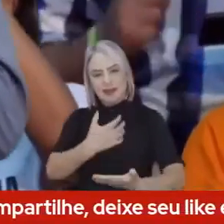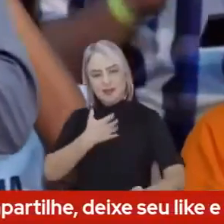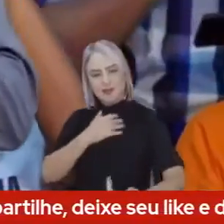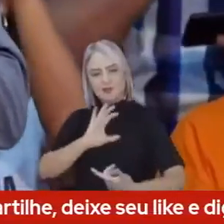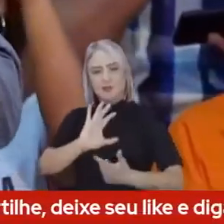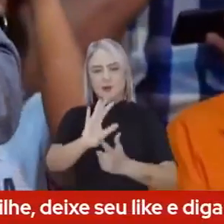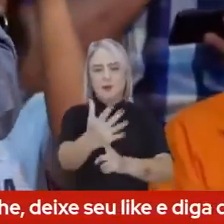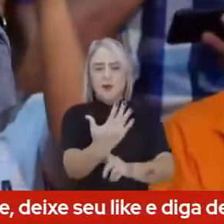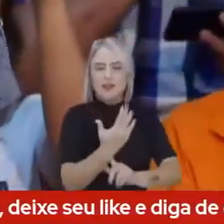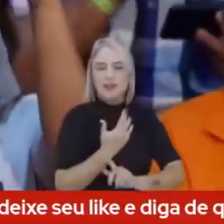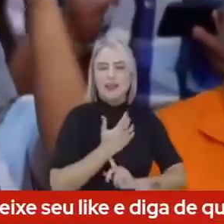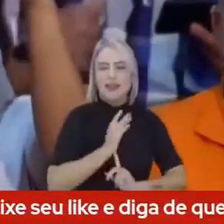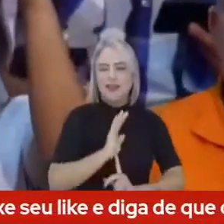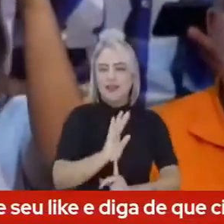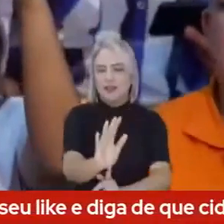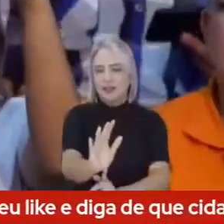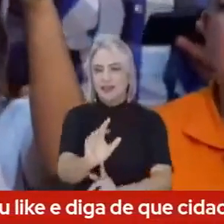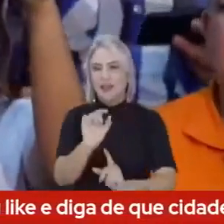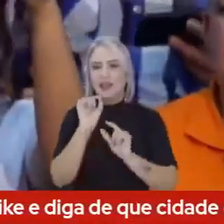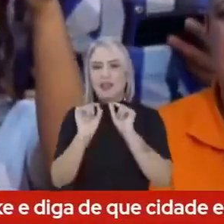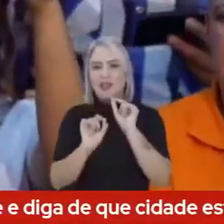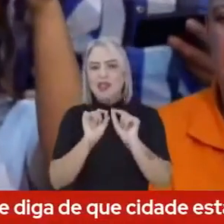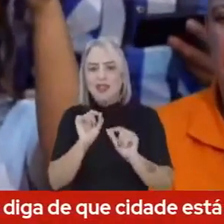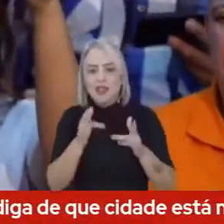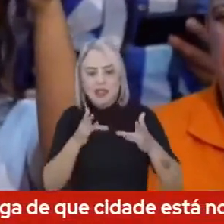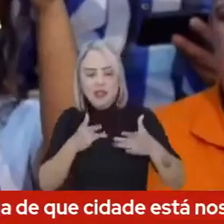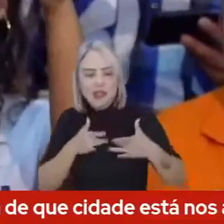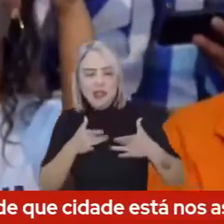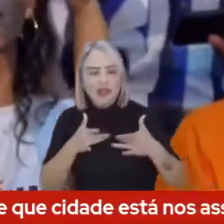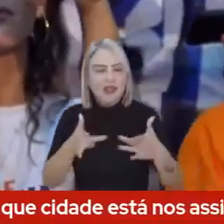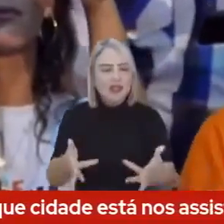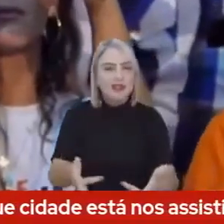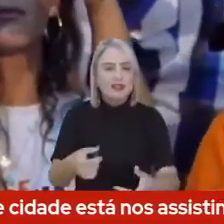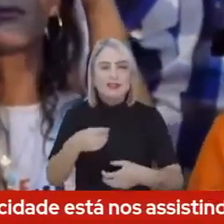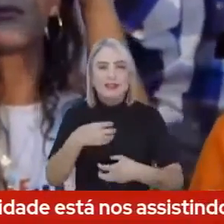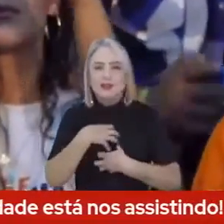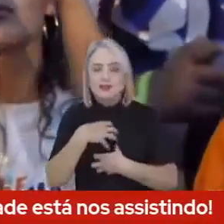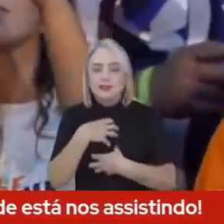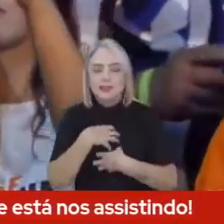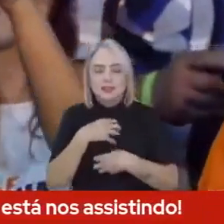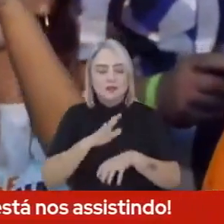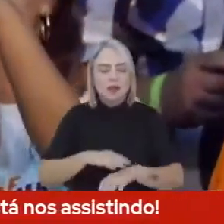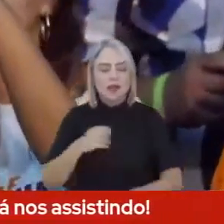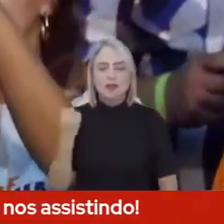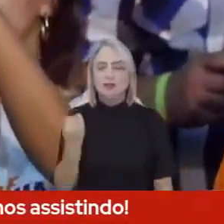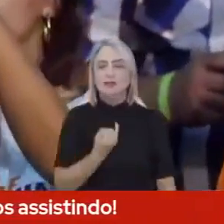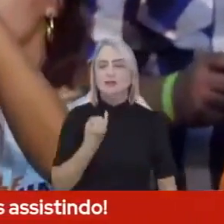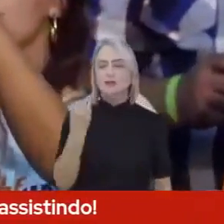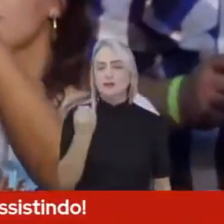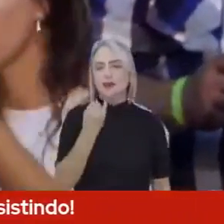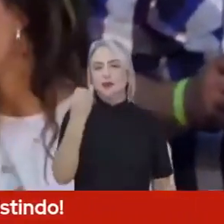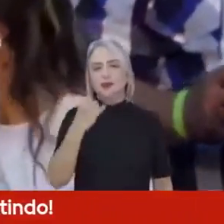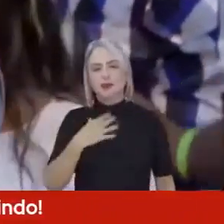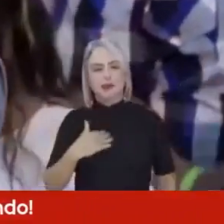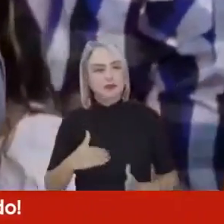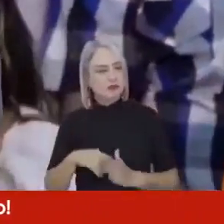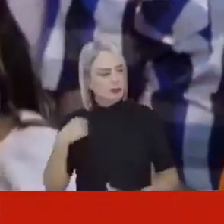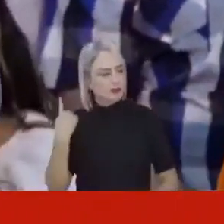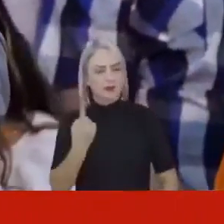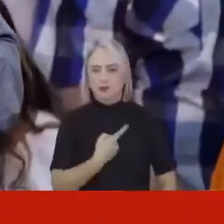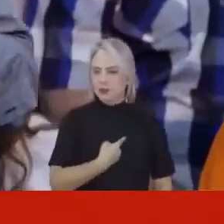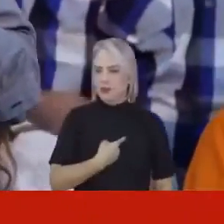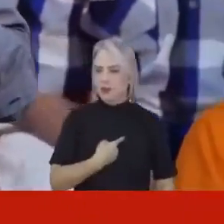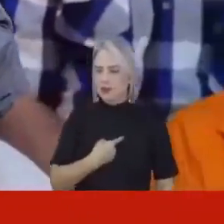Solidariedade. Esse é o sentimento mais importante de todos nós. É